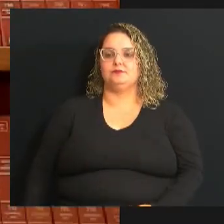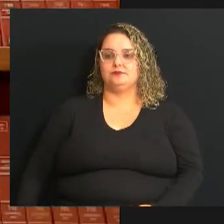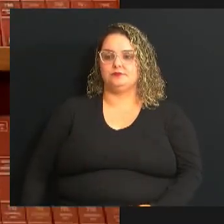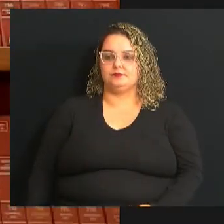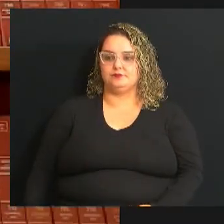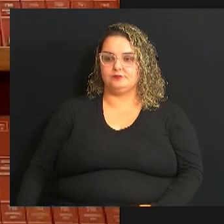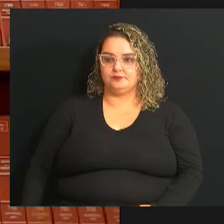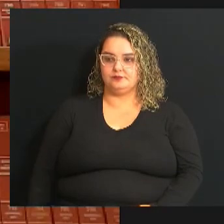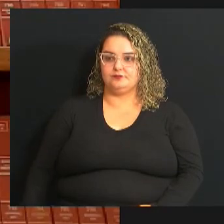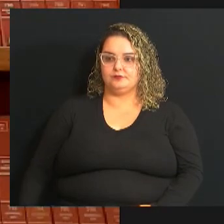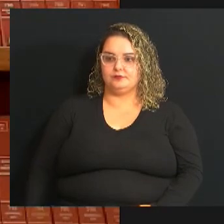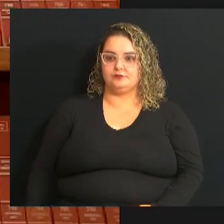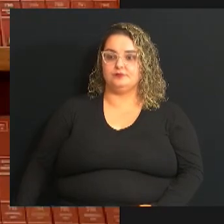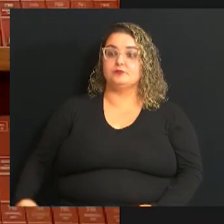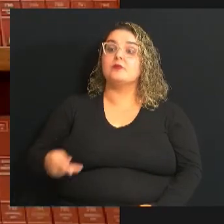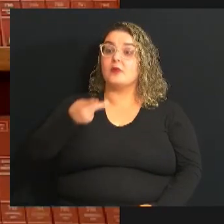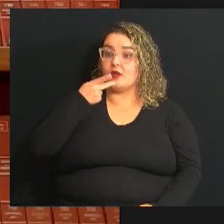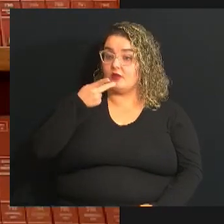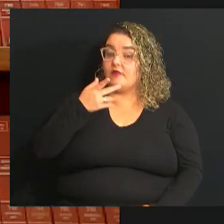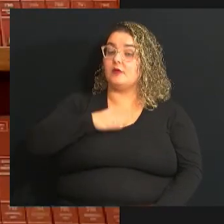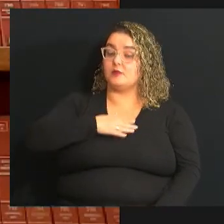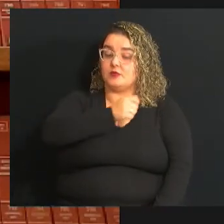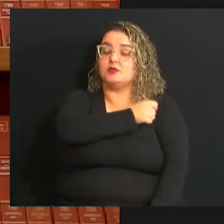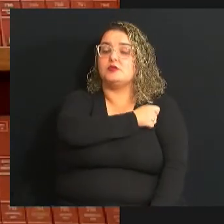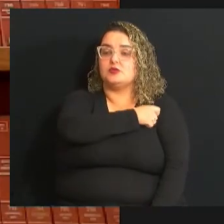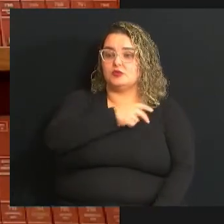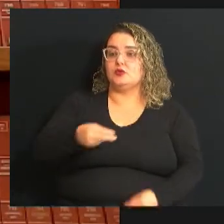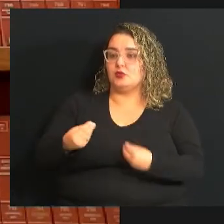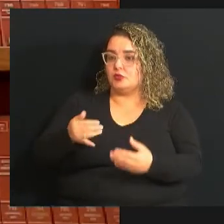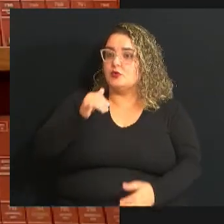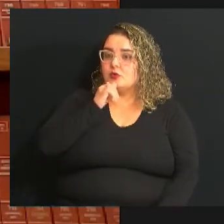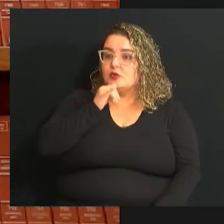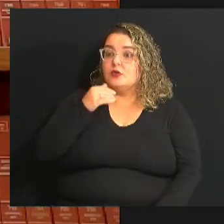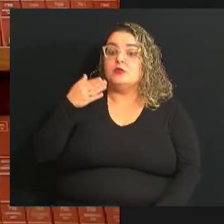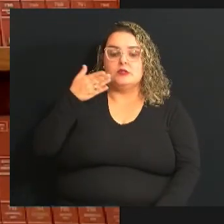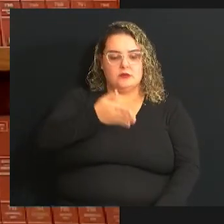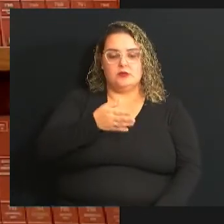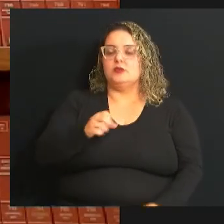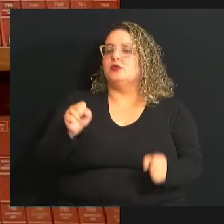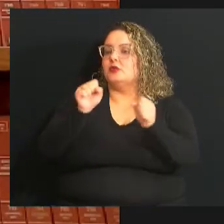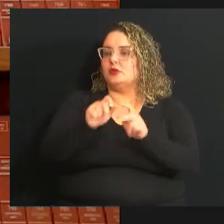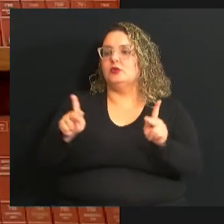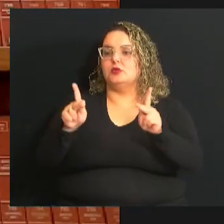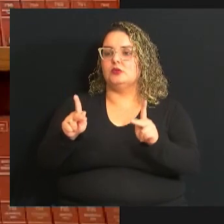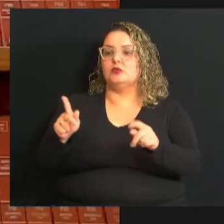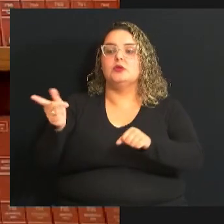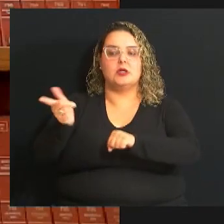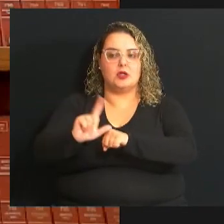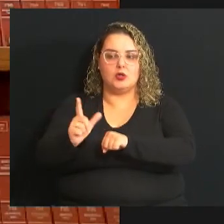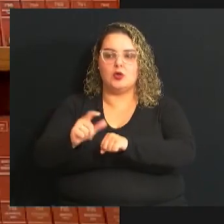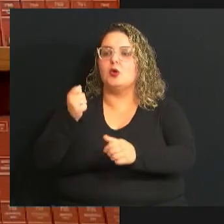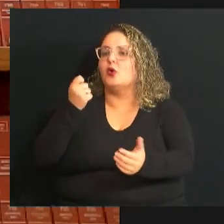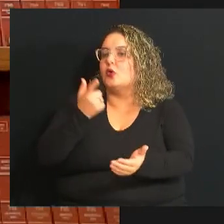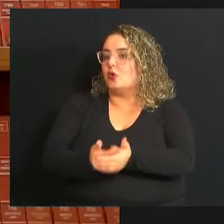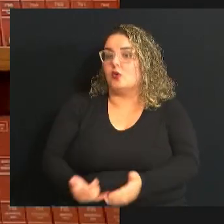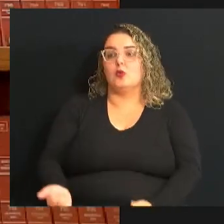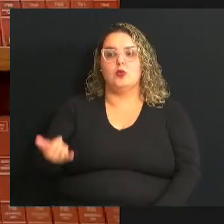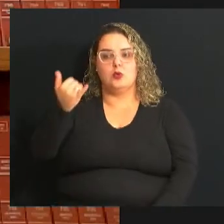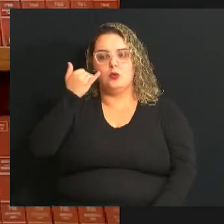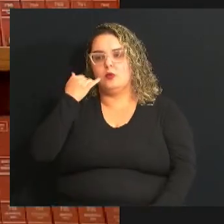redes sociais, nos canais, no site, eles não podem ludibriar o consumidor oferecendo